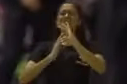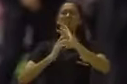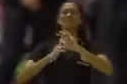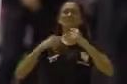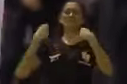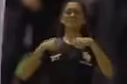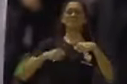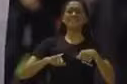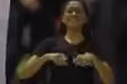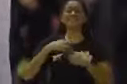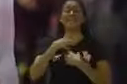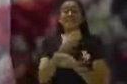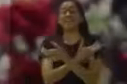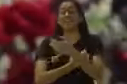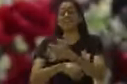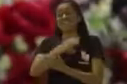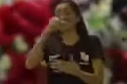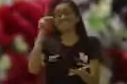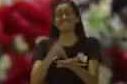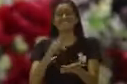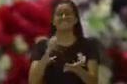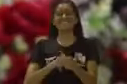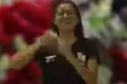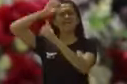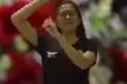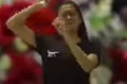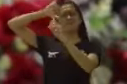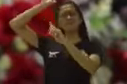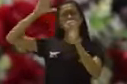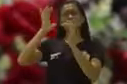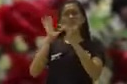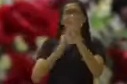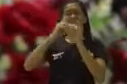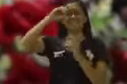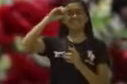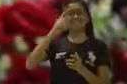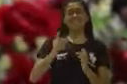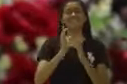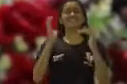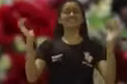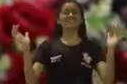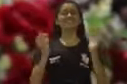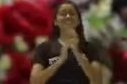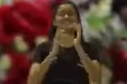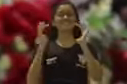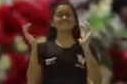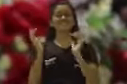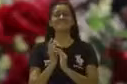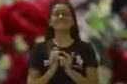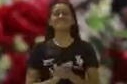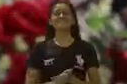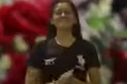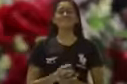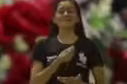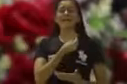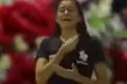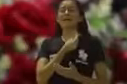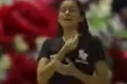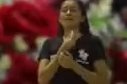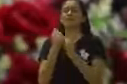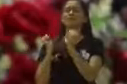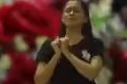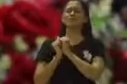o poder de Jesus, a unção de Jesus, a autoridade de Jesus, a vida de